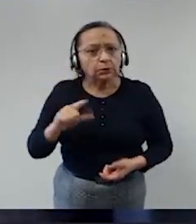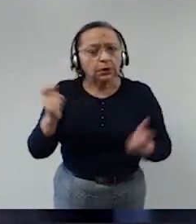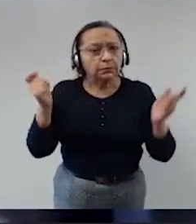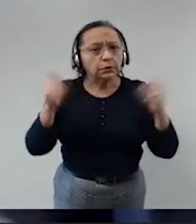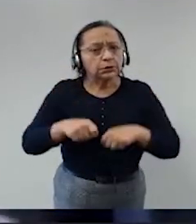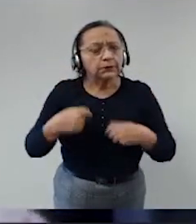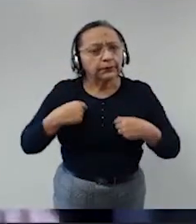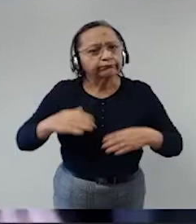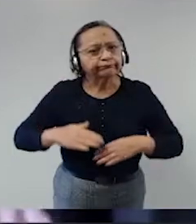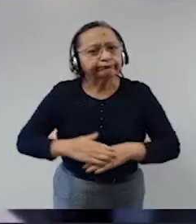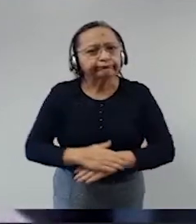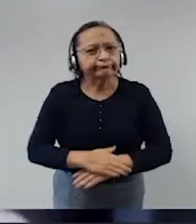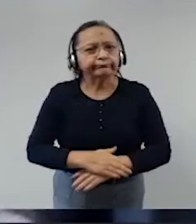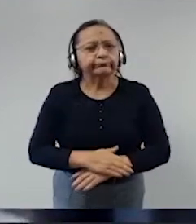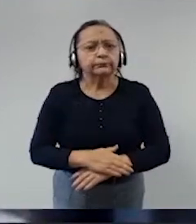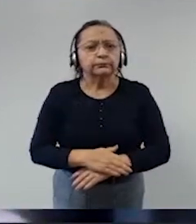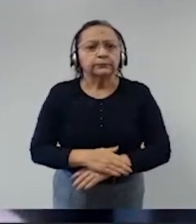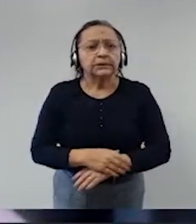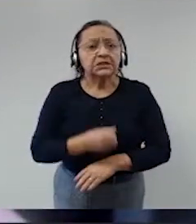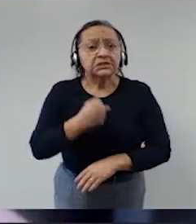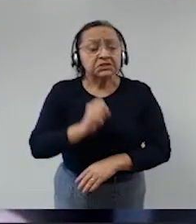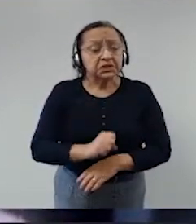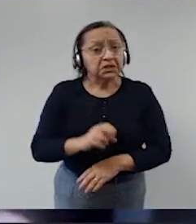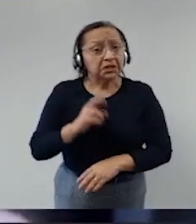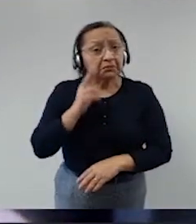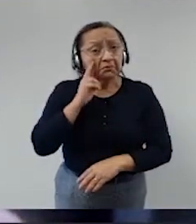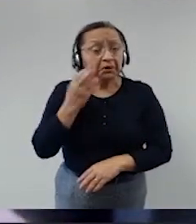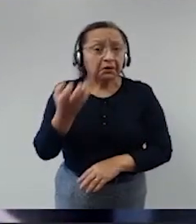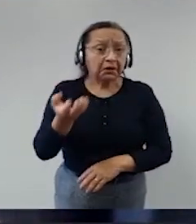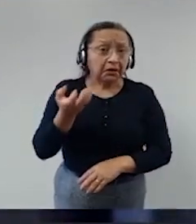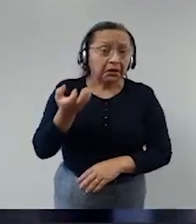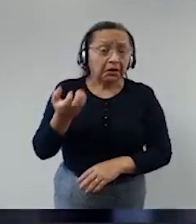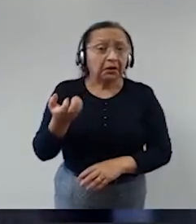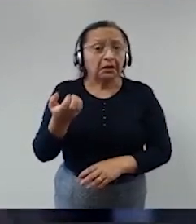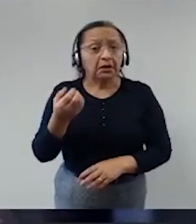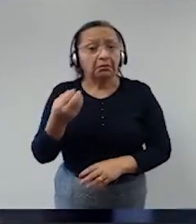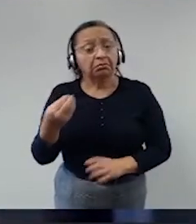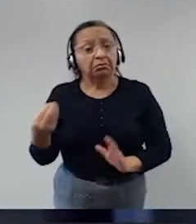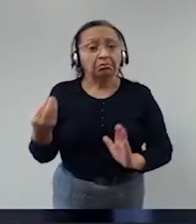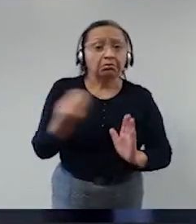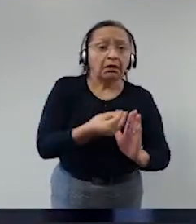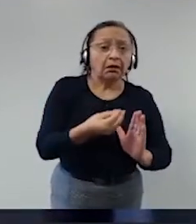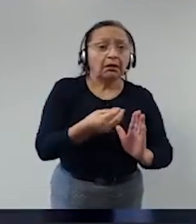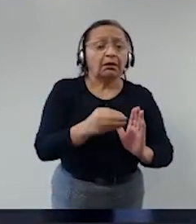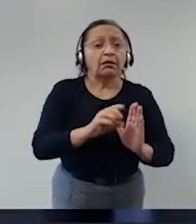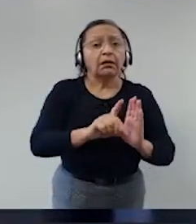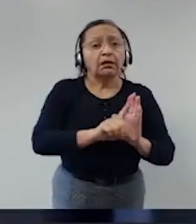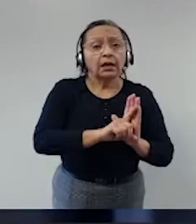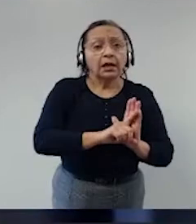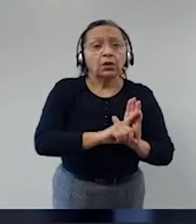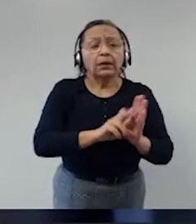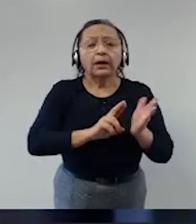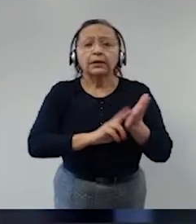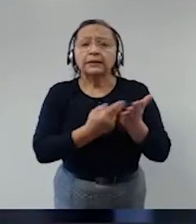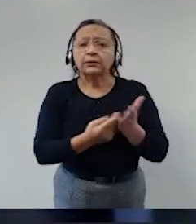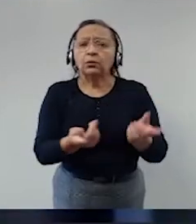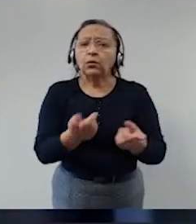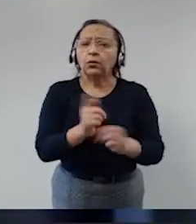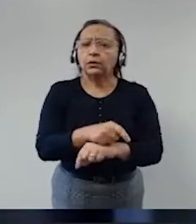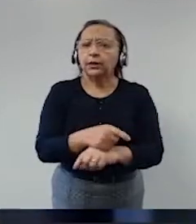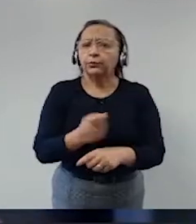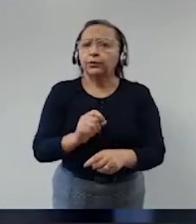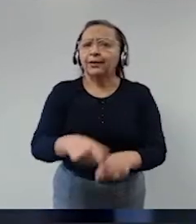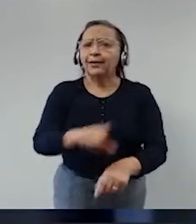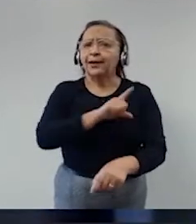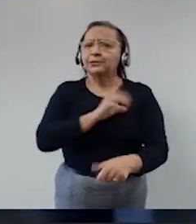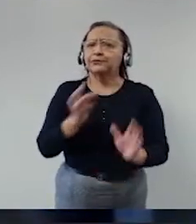humildemente falando, se pretender dar à Constituição uma interpretação diversa da que foi